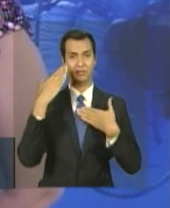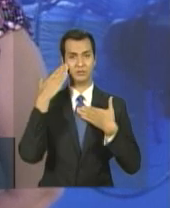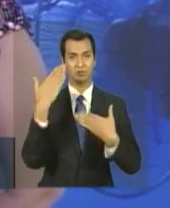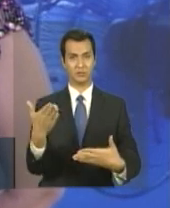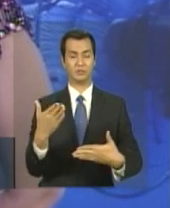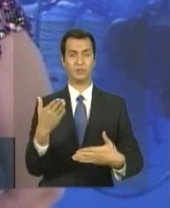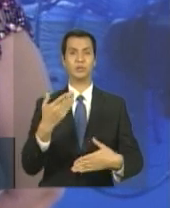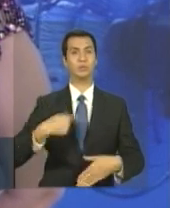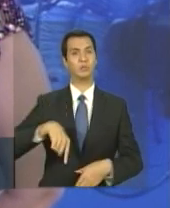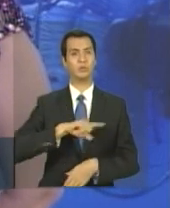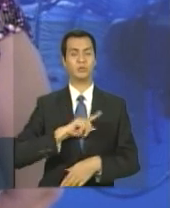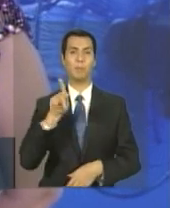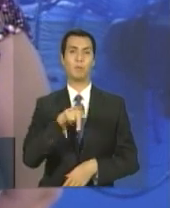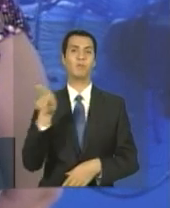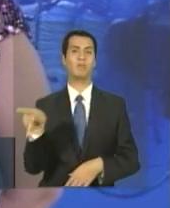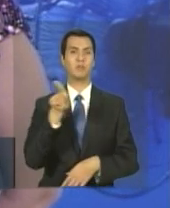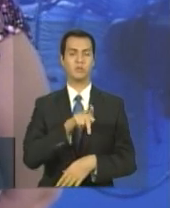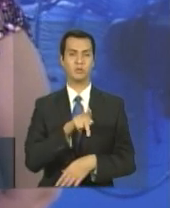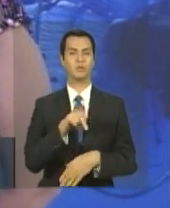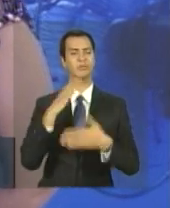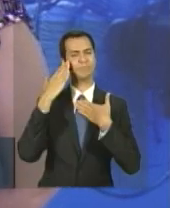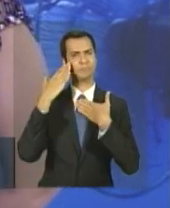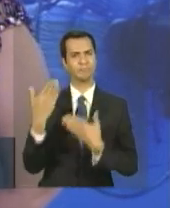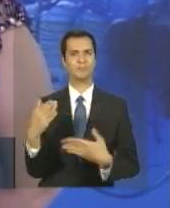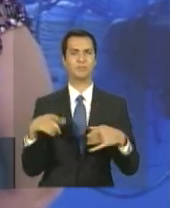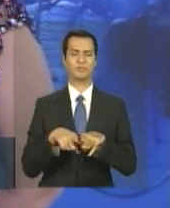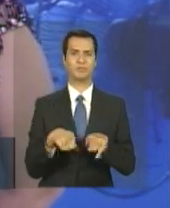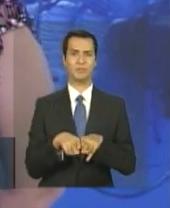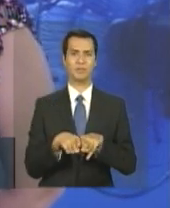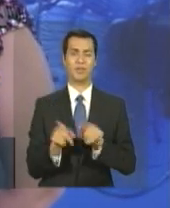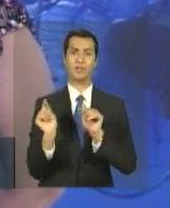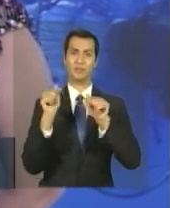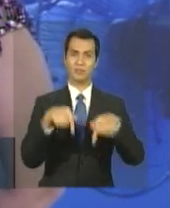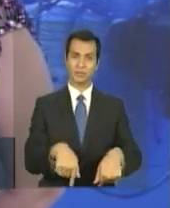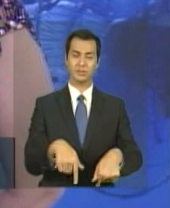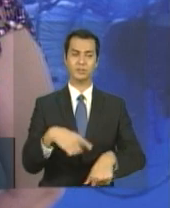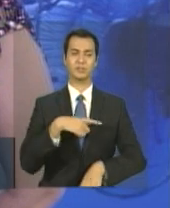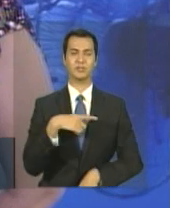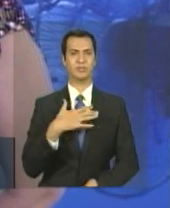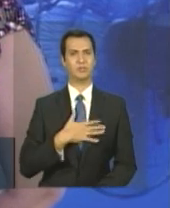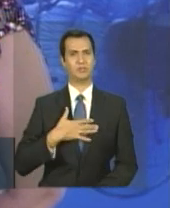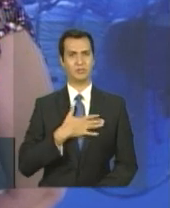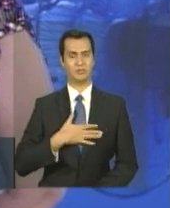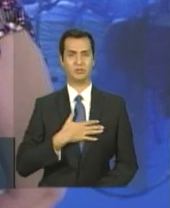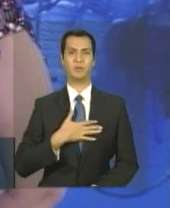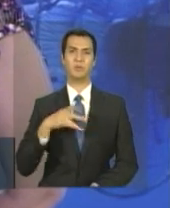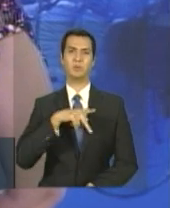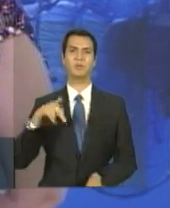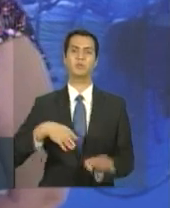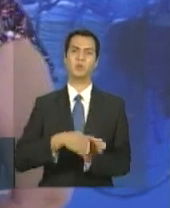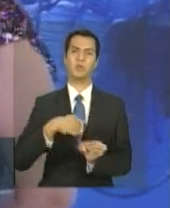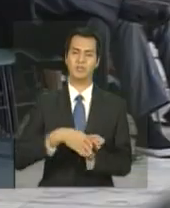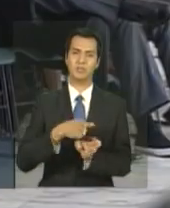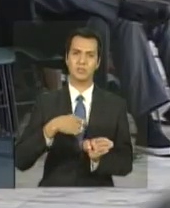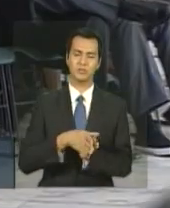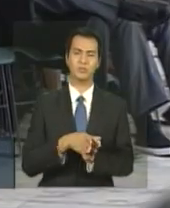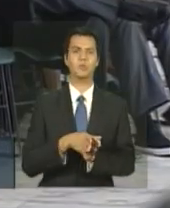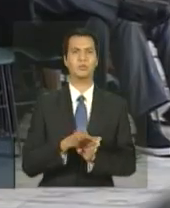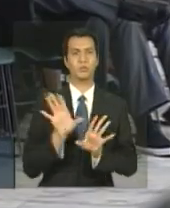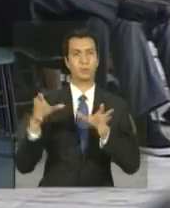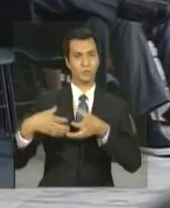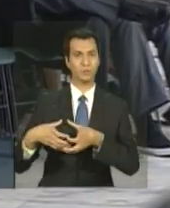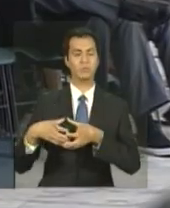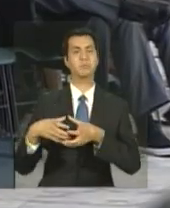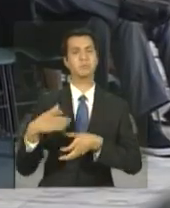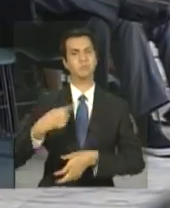a todos os nossos professores e professoras, aqui representados pelos nossos queridos orientadores e orientadoras,